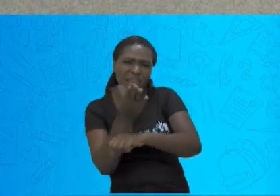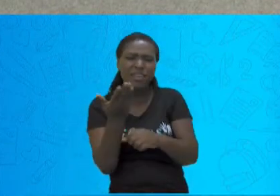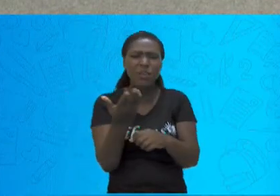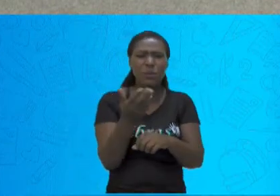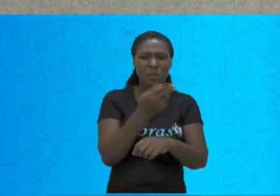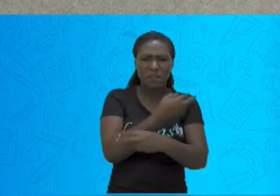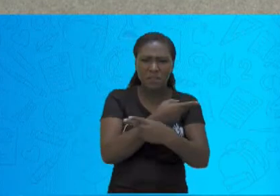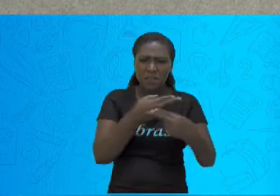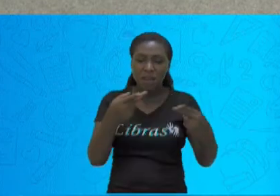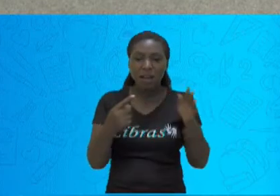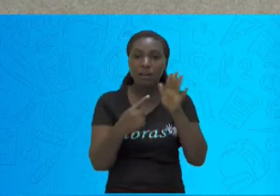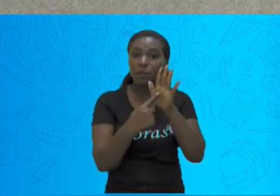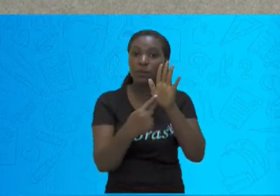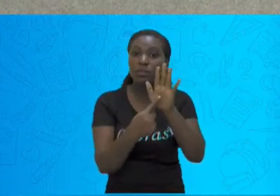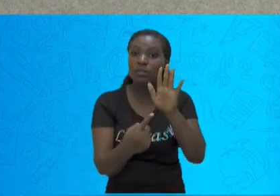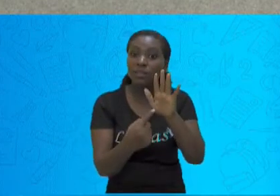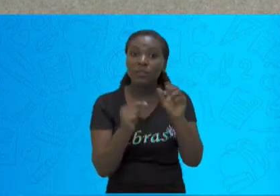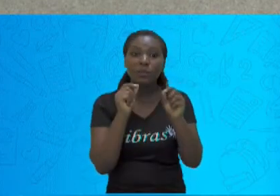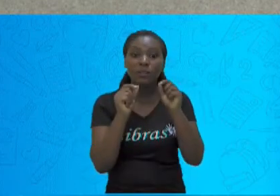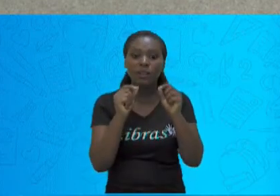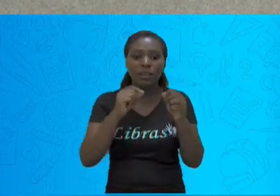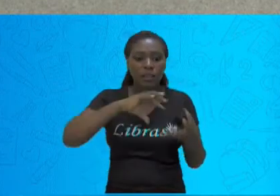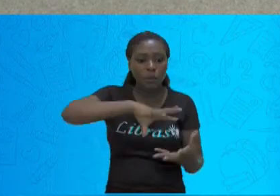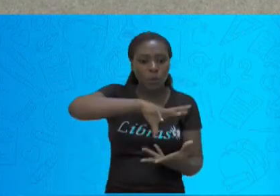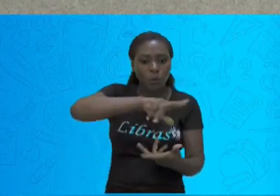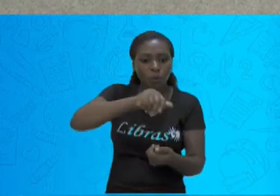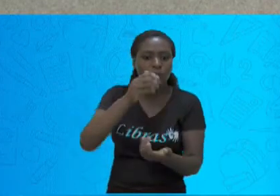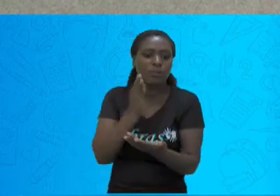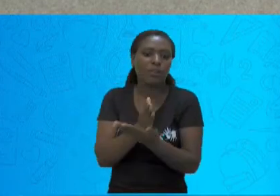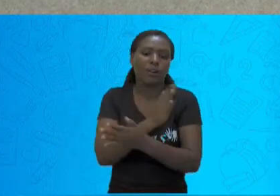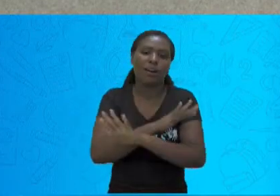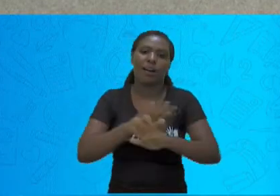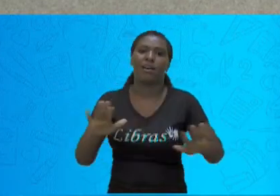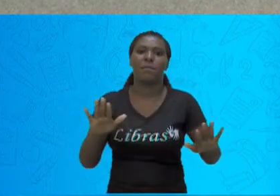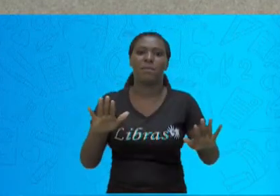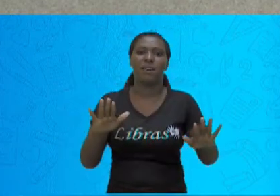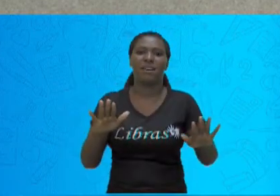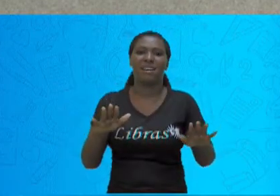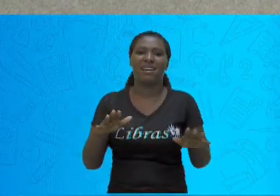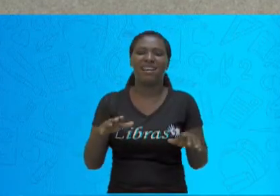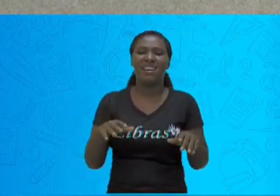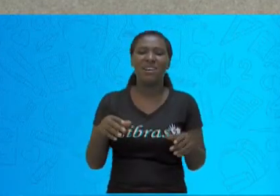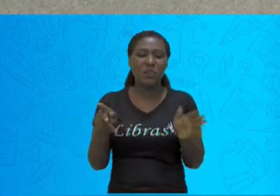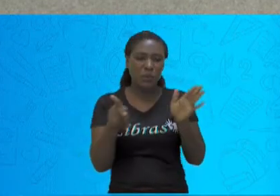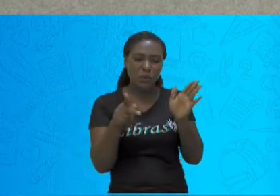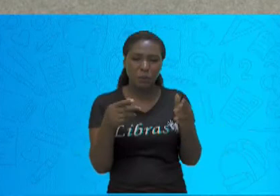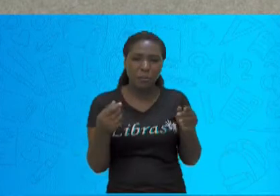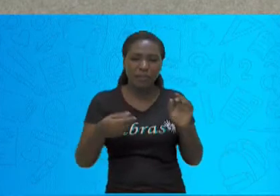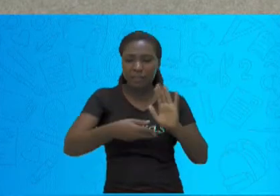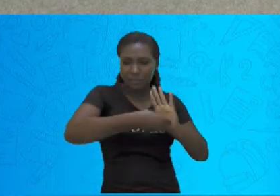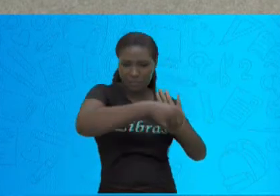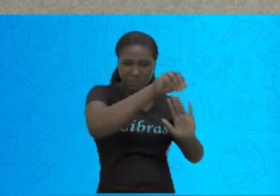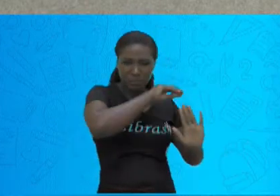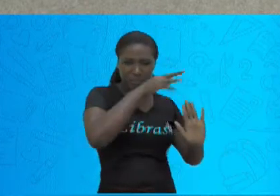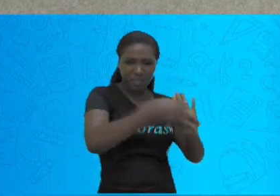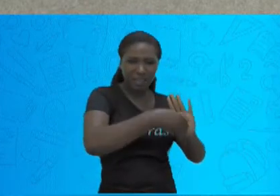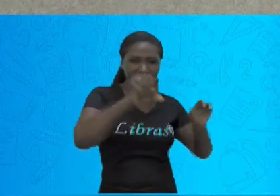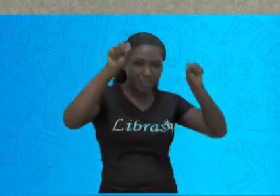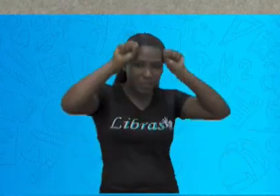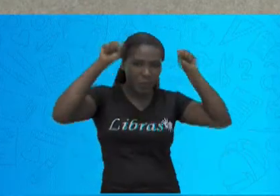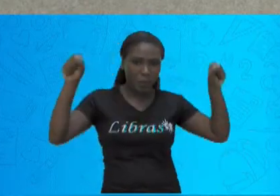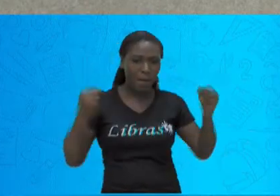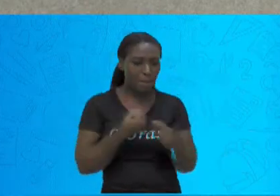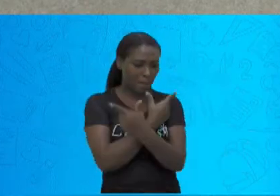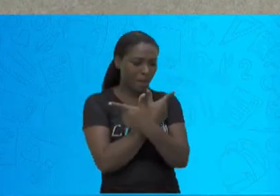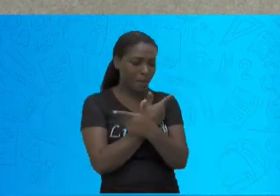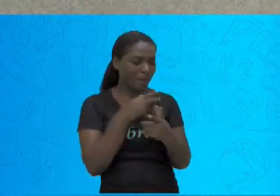mostrando o fim do mundo no aspecto do calendário maia. Isso é bem interessante, está bem na